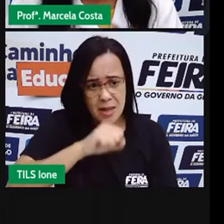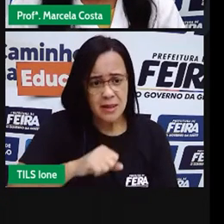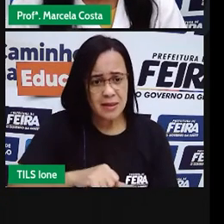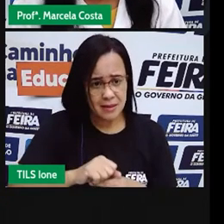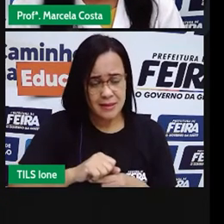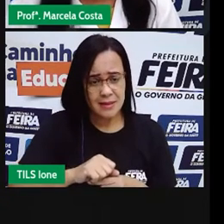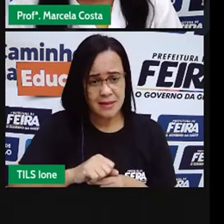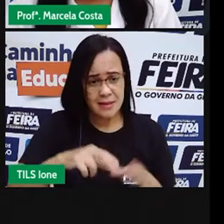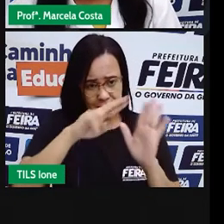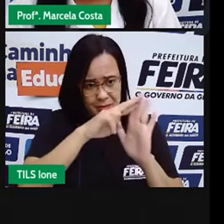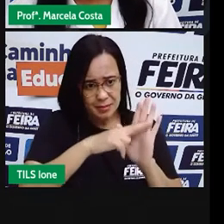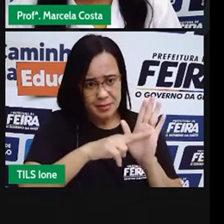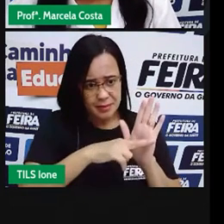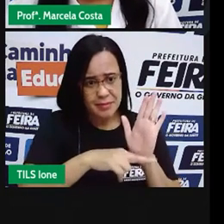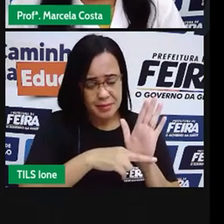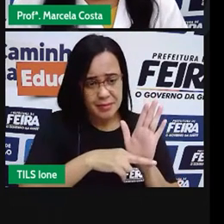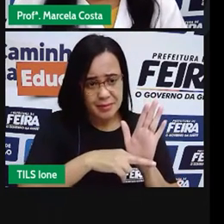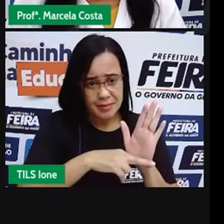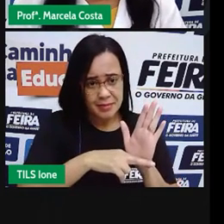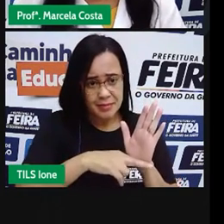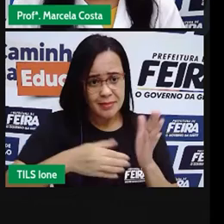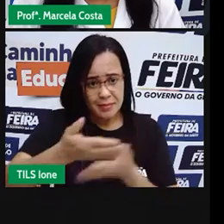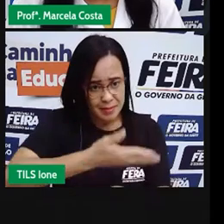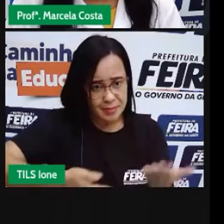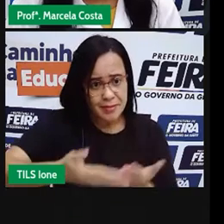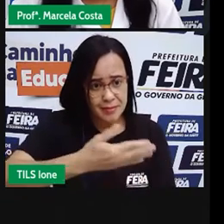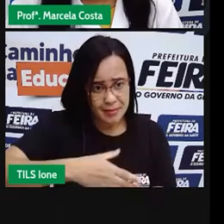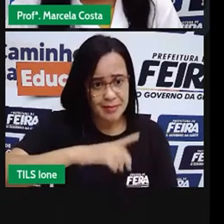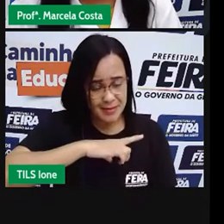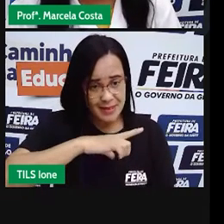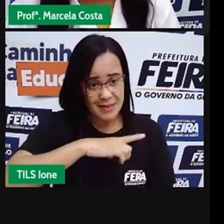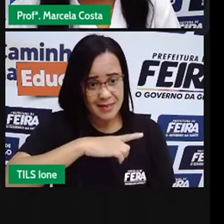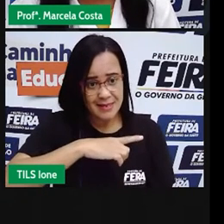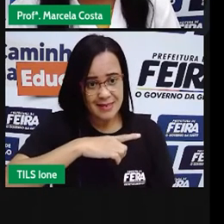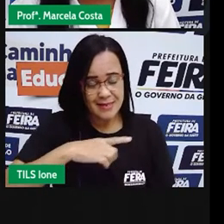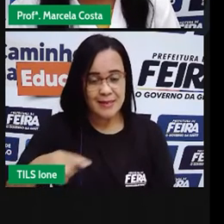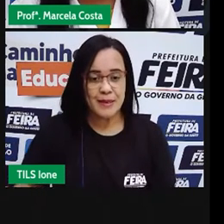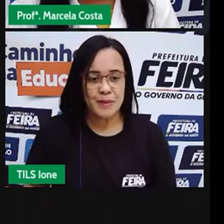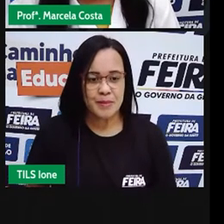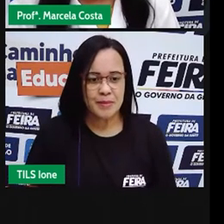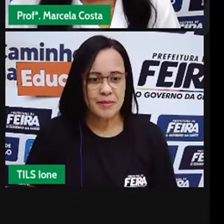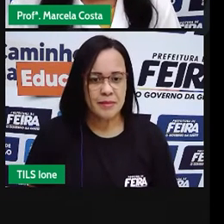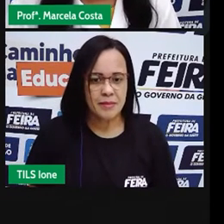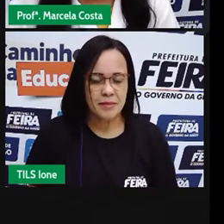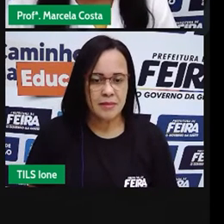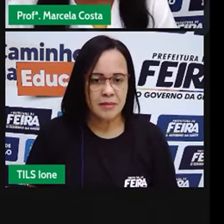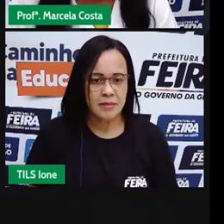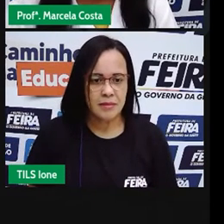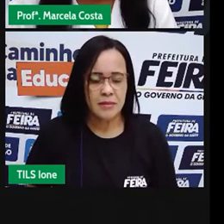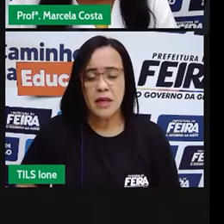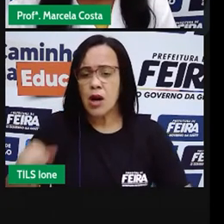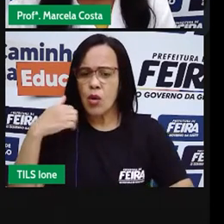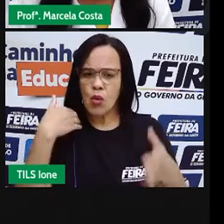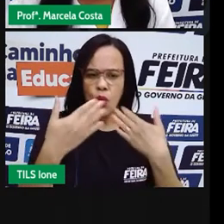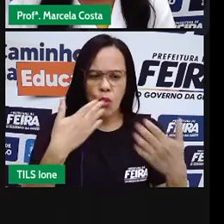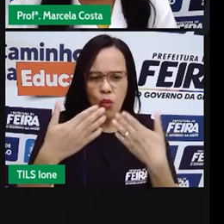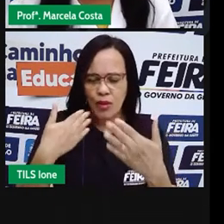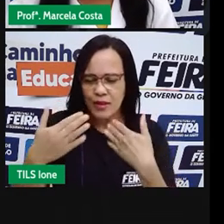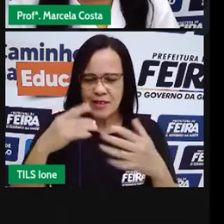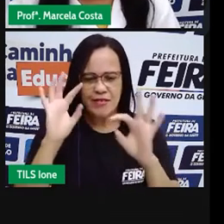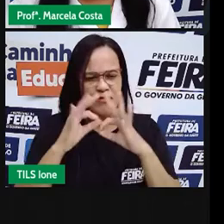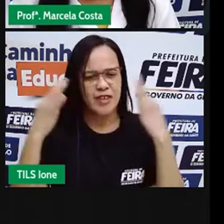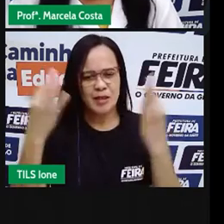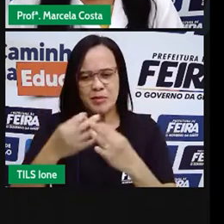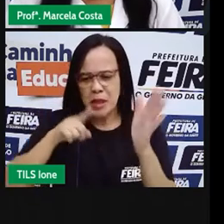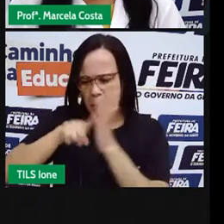tem regra e E aí eu converso com